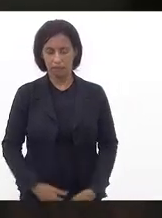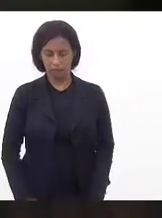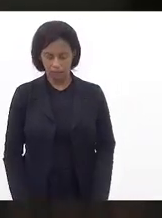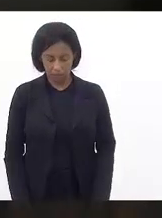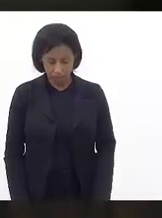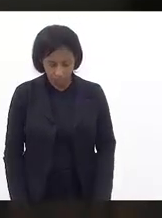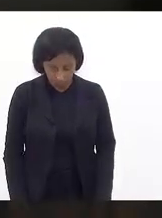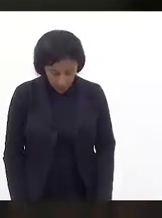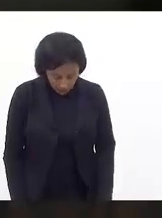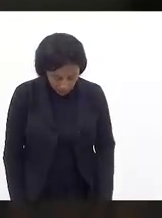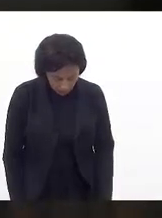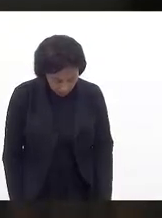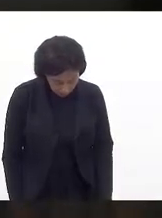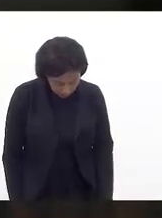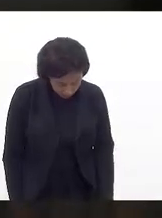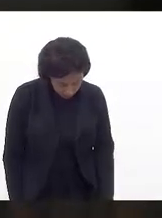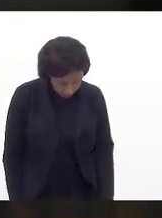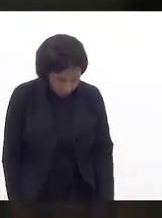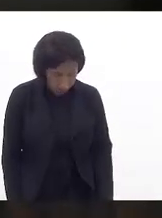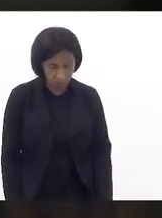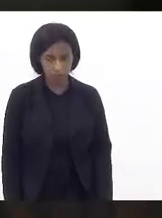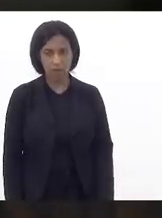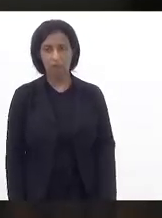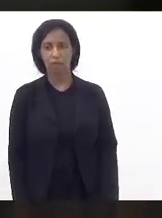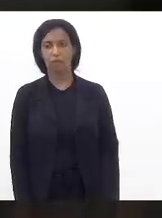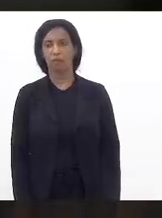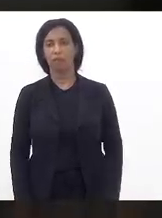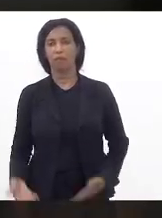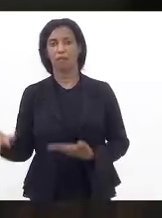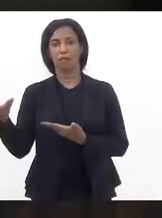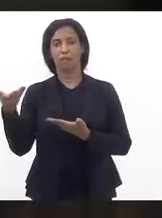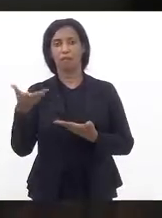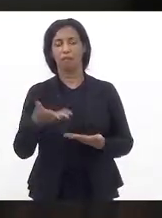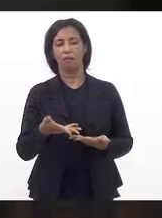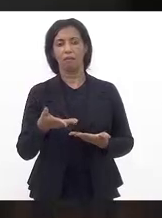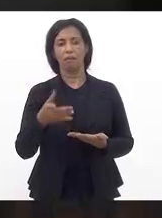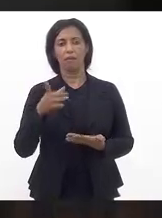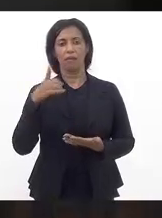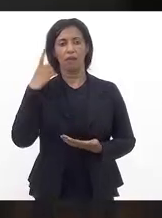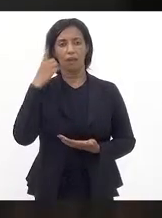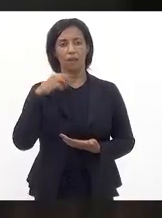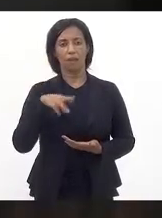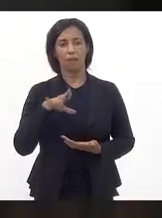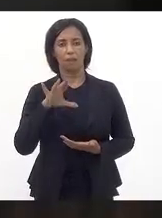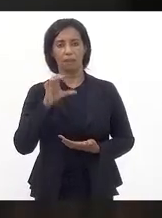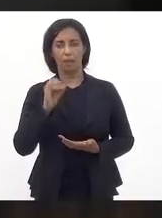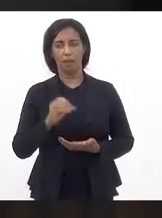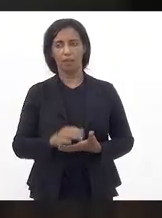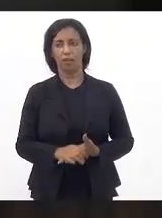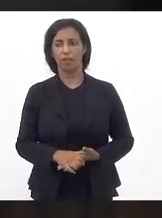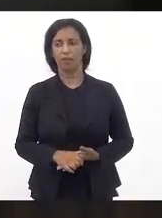próximo orador escrita é o nome Deputado Marcos Gualberto